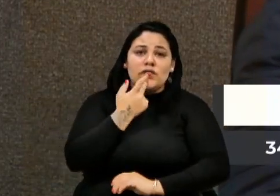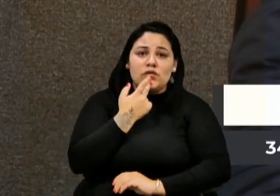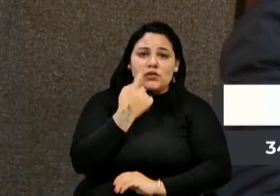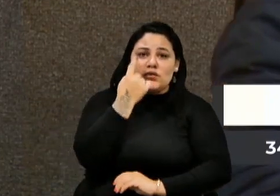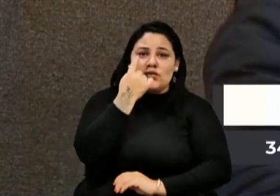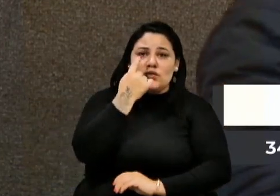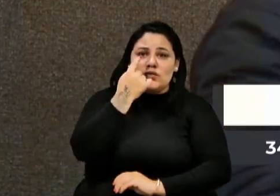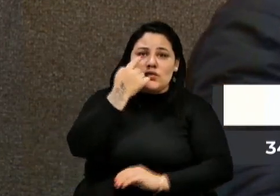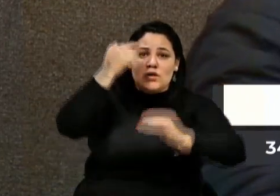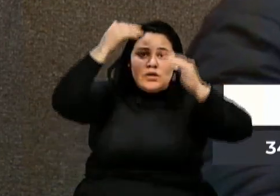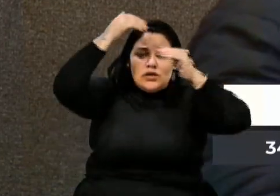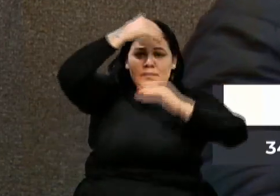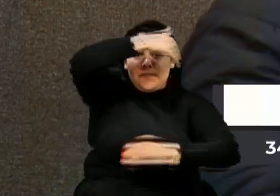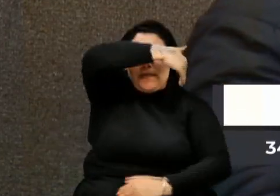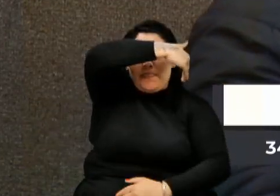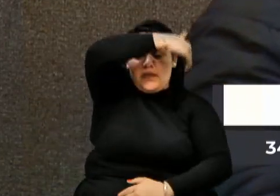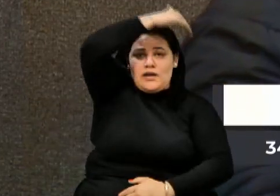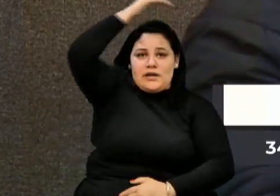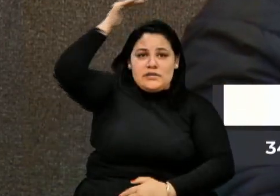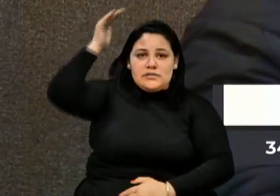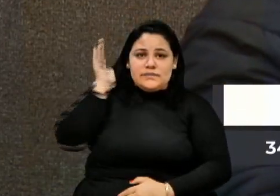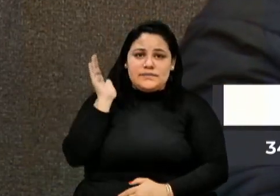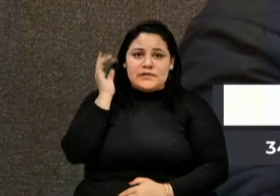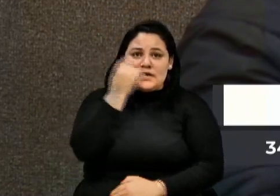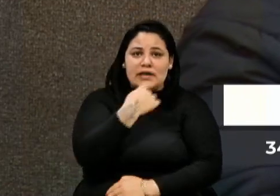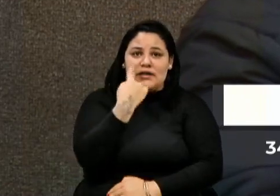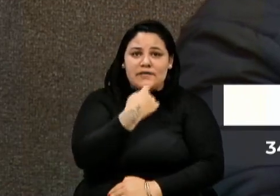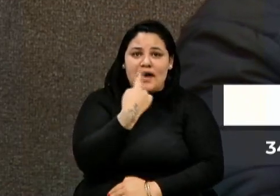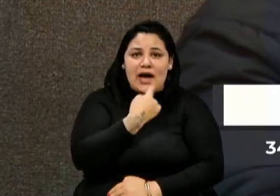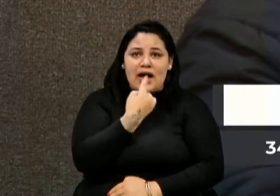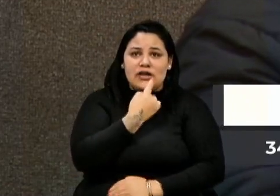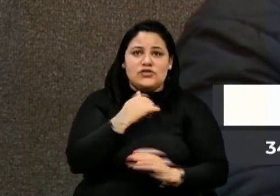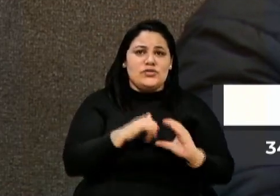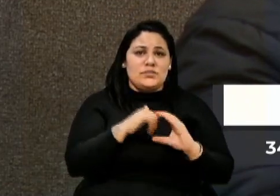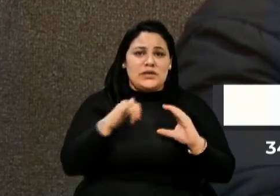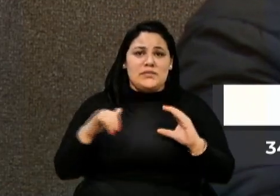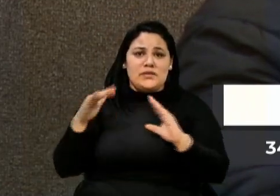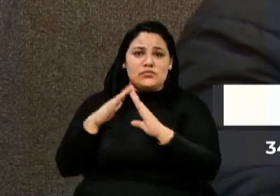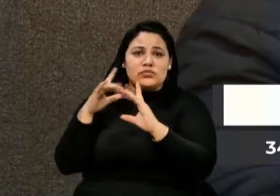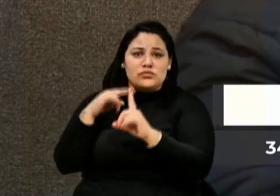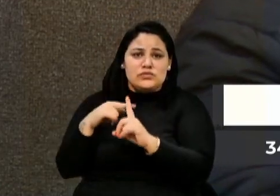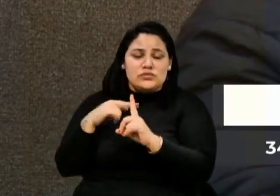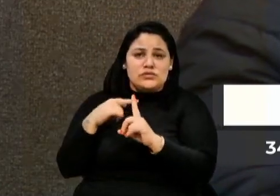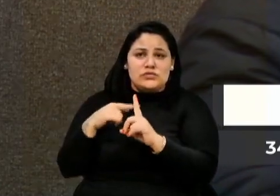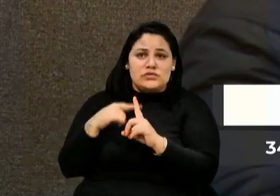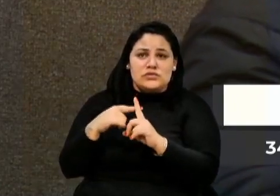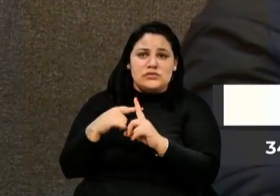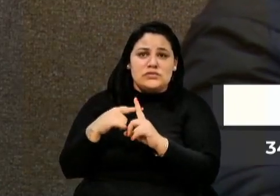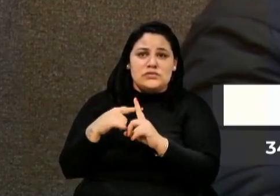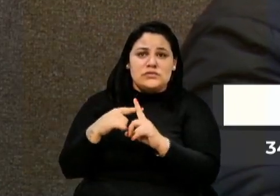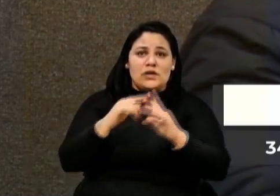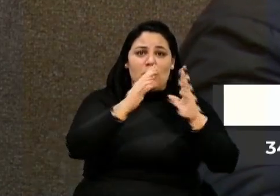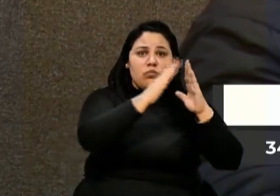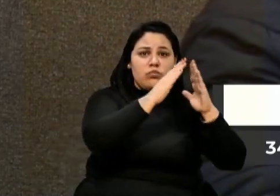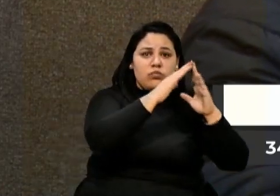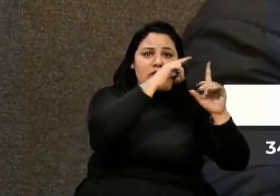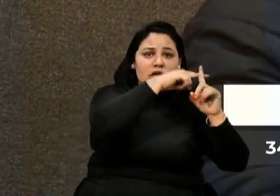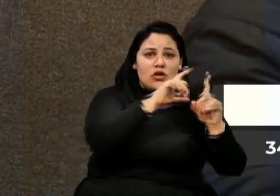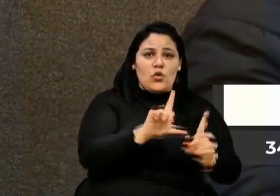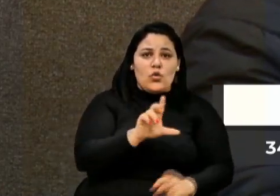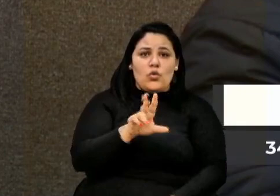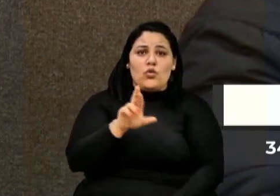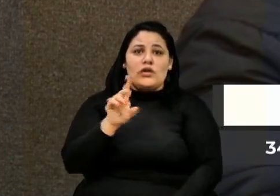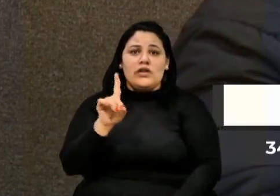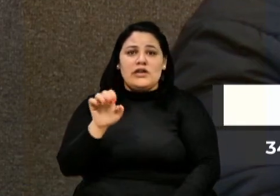eu poderia fazer aqui uma tríade, né? São Peregrino, Catedral, Nossa Senhora de Lourdes, que são as 3 igrejas maiores aqui e que